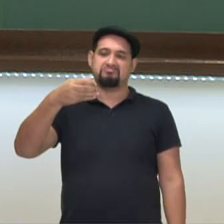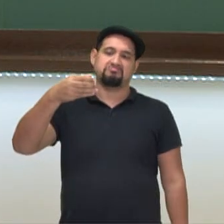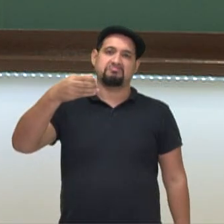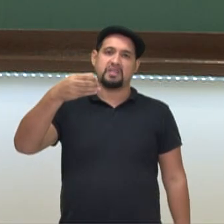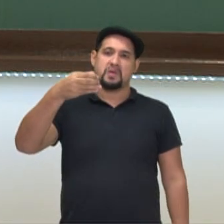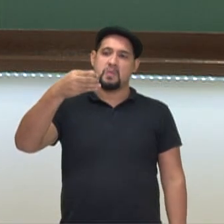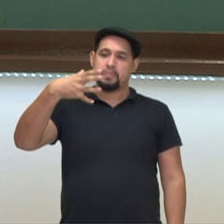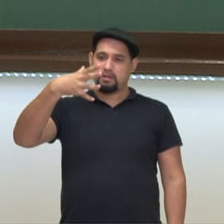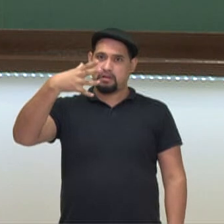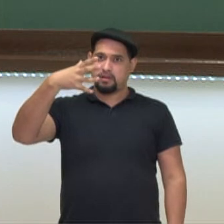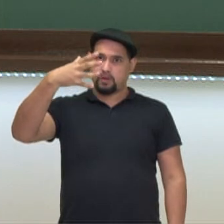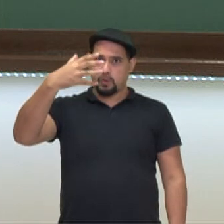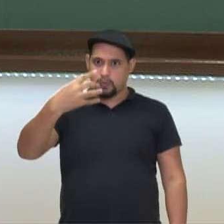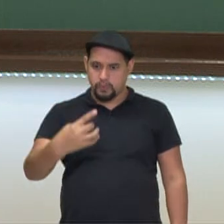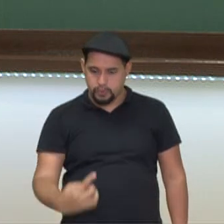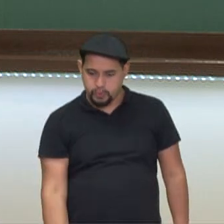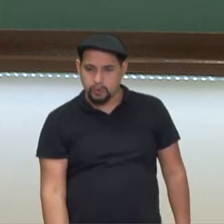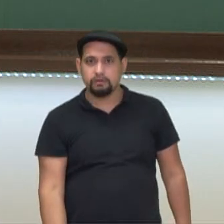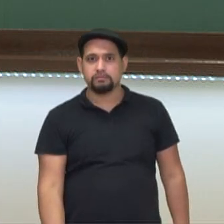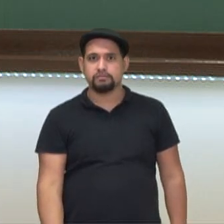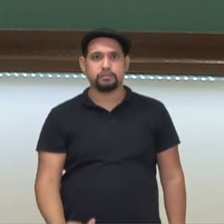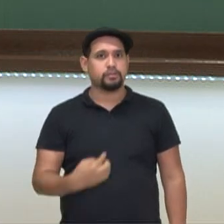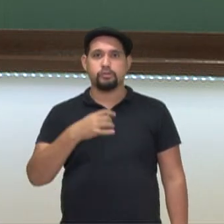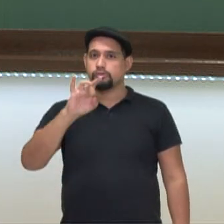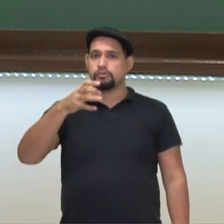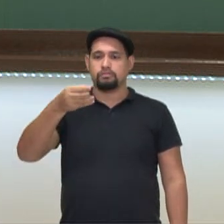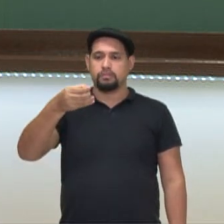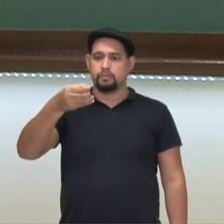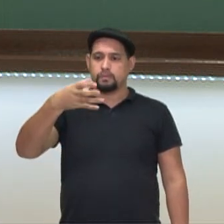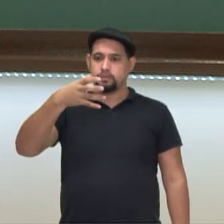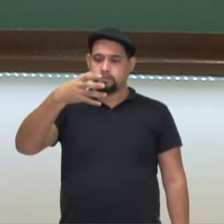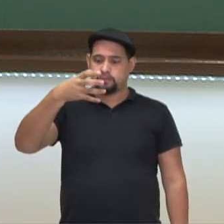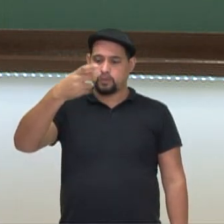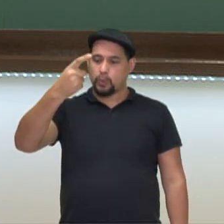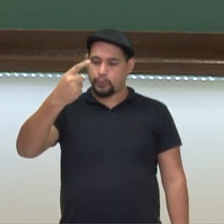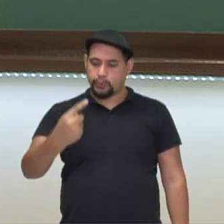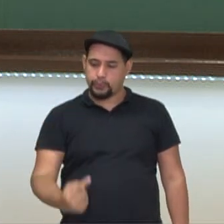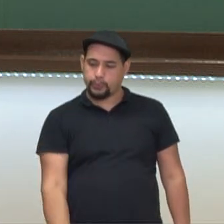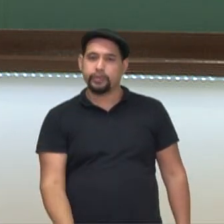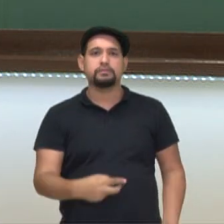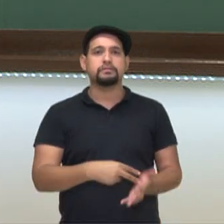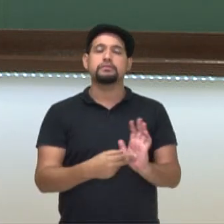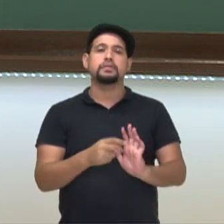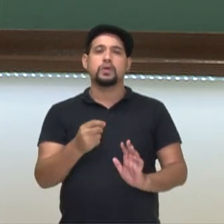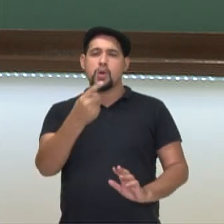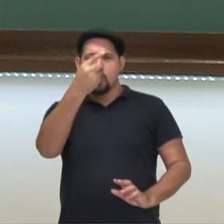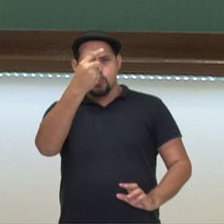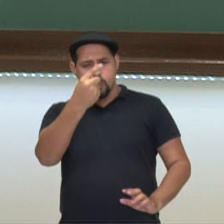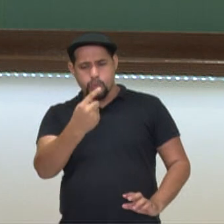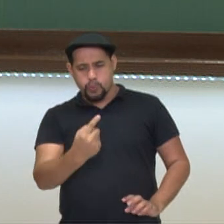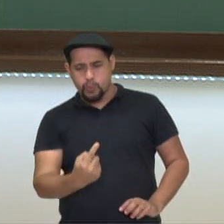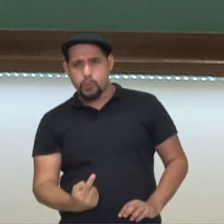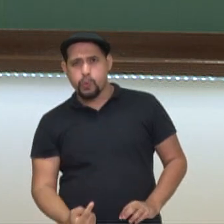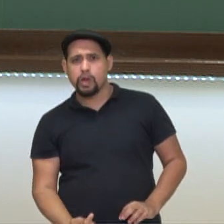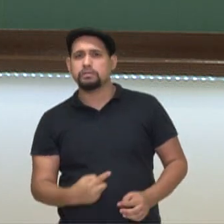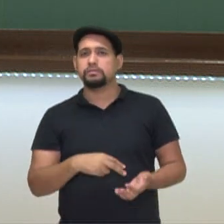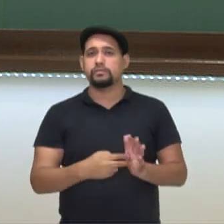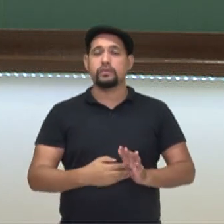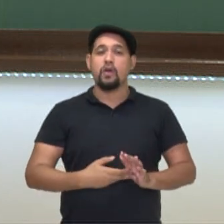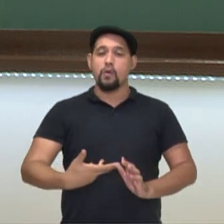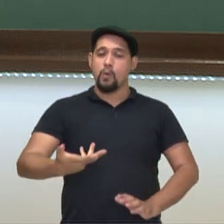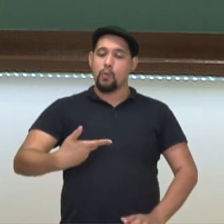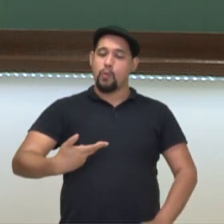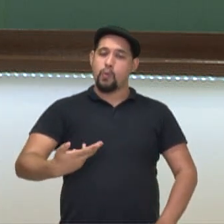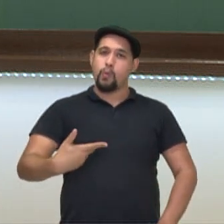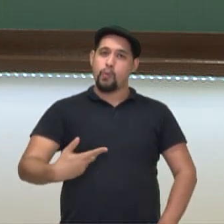mão, aí eu solto. Eu não joguei para baixo, eu só soltei. Esse objeto que vai caindo de uma certa altura, a velocidade